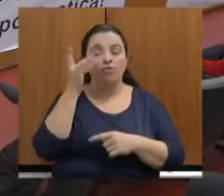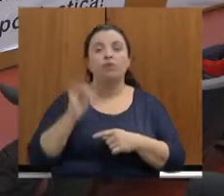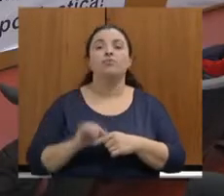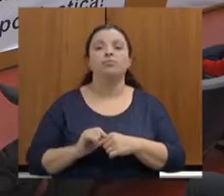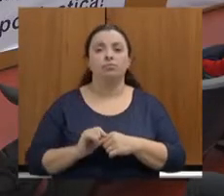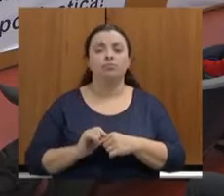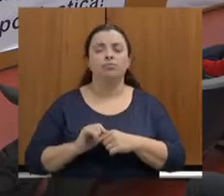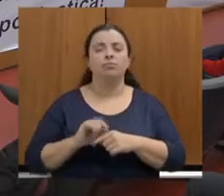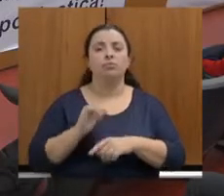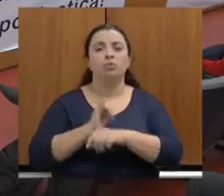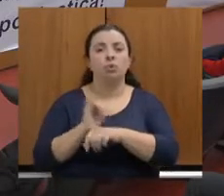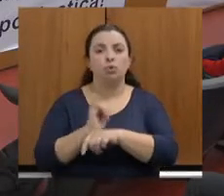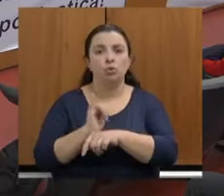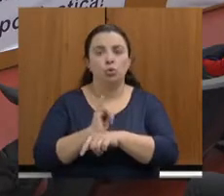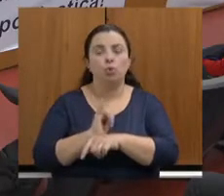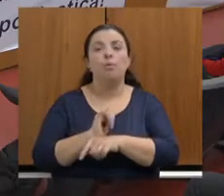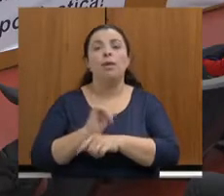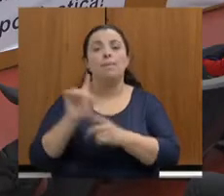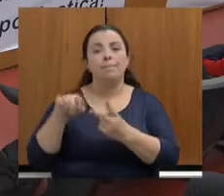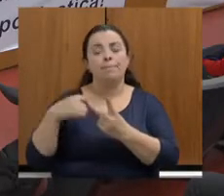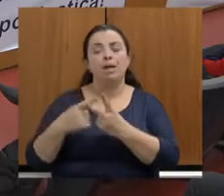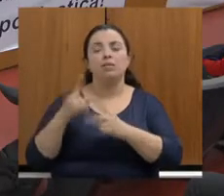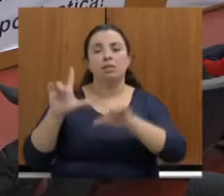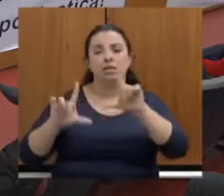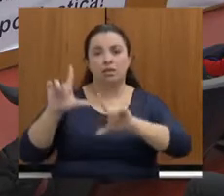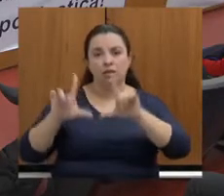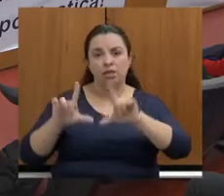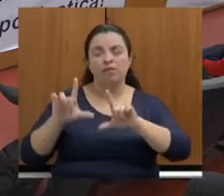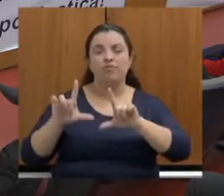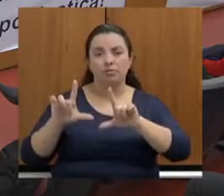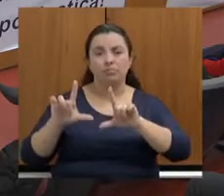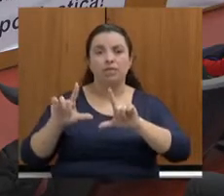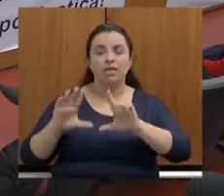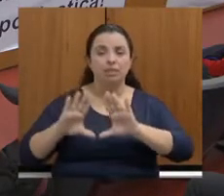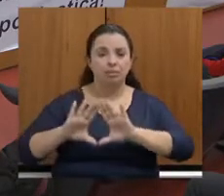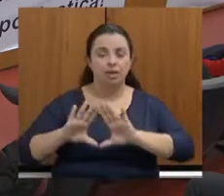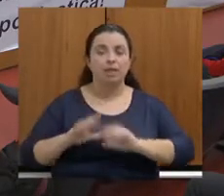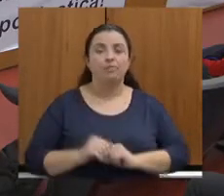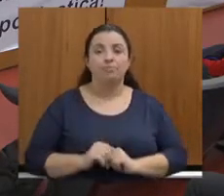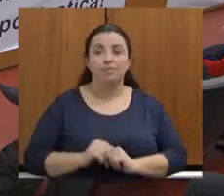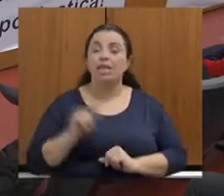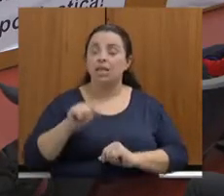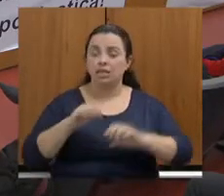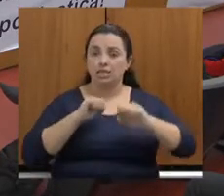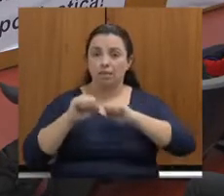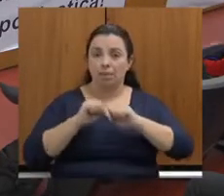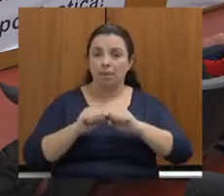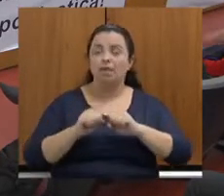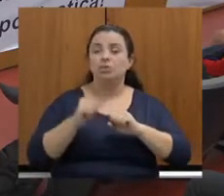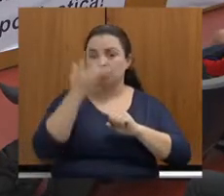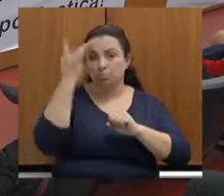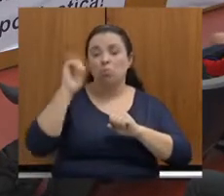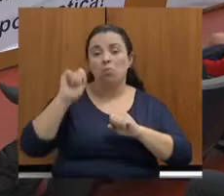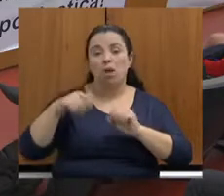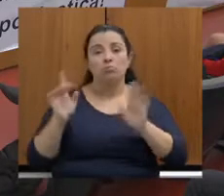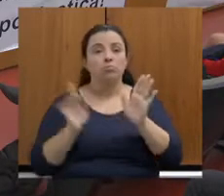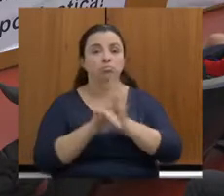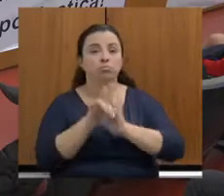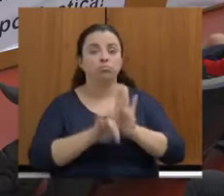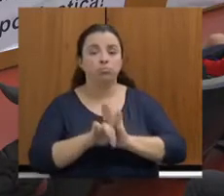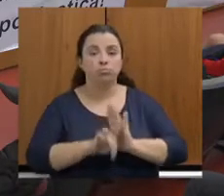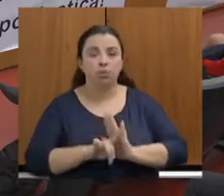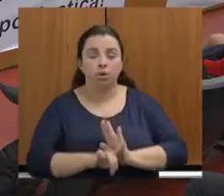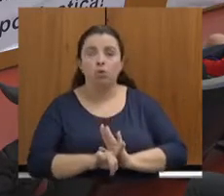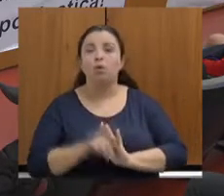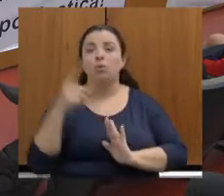Assembleia neste debate o usuário poderá encaminhar perguntas aos parlamentares ou convidados além